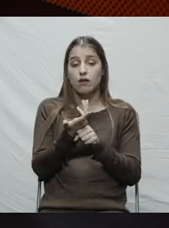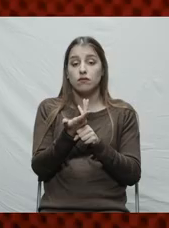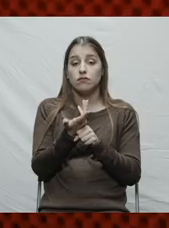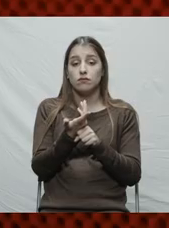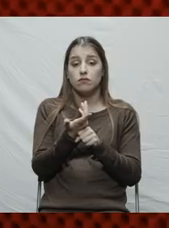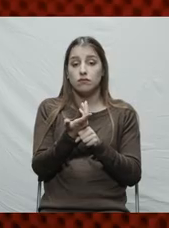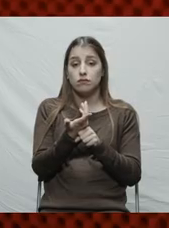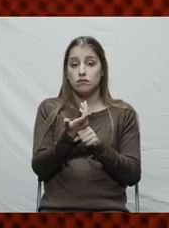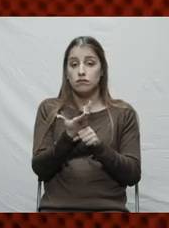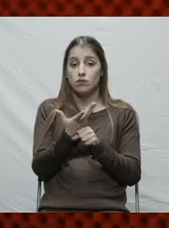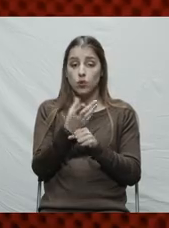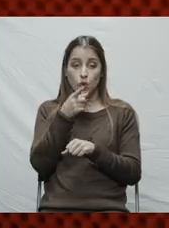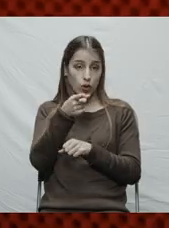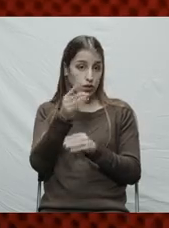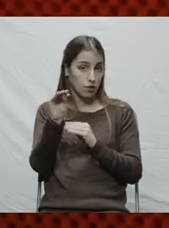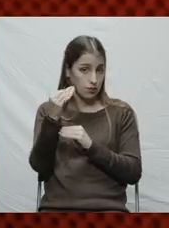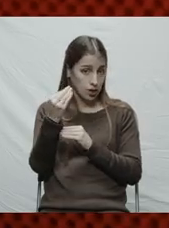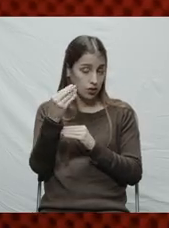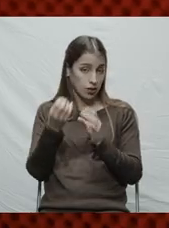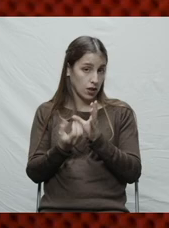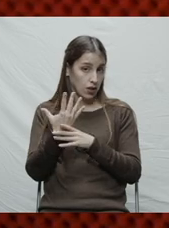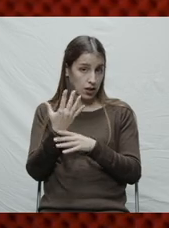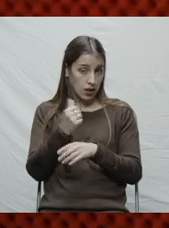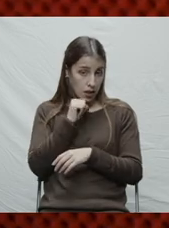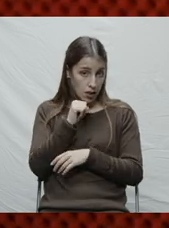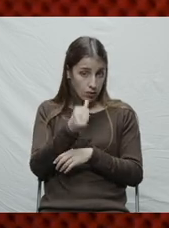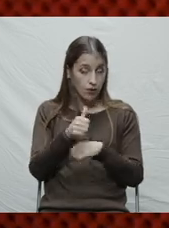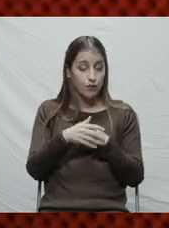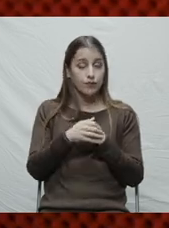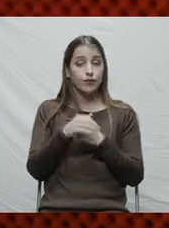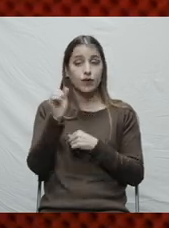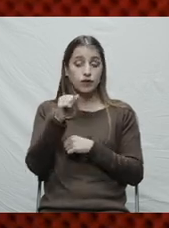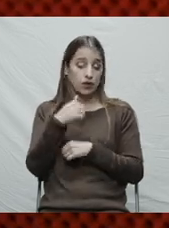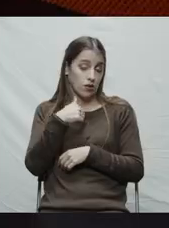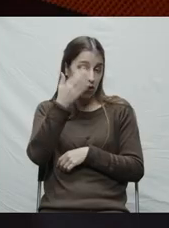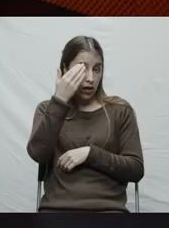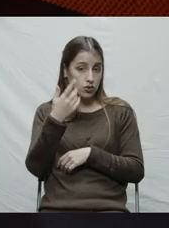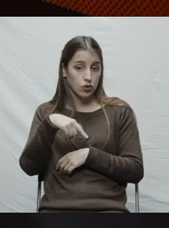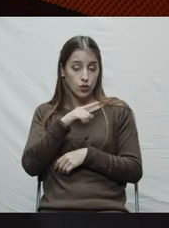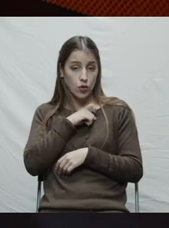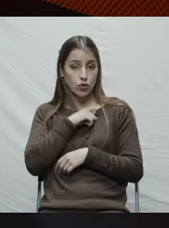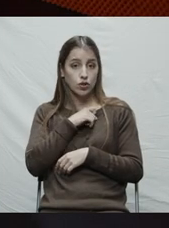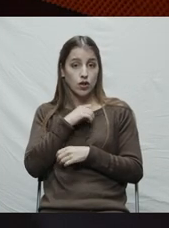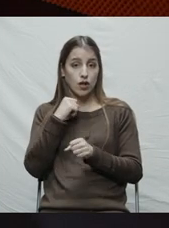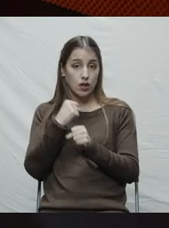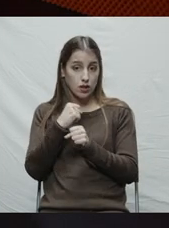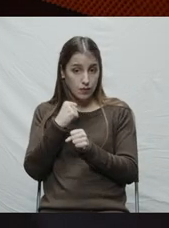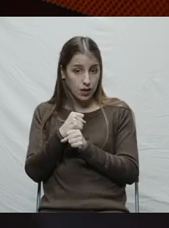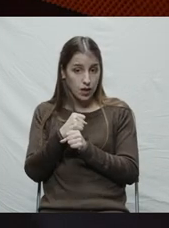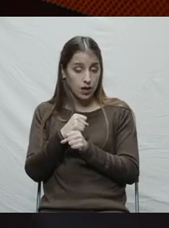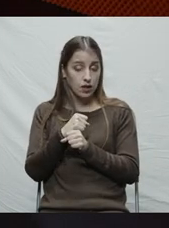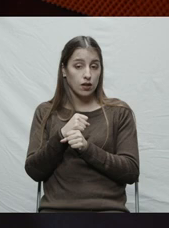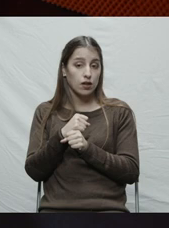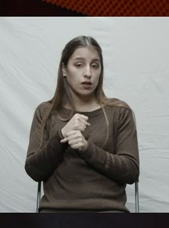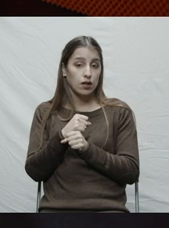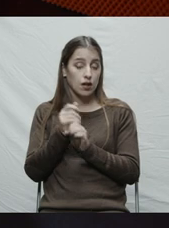como é que vão trabalhar com esse objeto que ainda não está criado, não é? E acho que nós voltamos, estamos a precisar agora, desculpa estar-te a falar muito, de